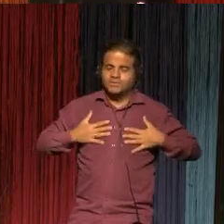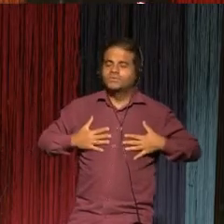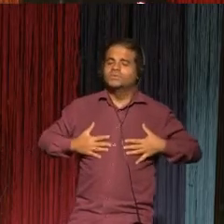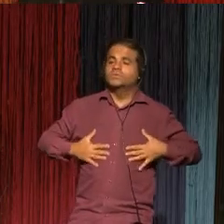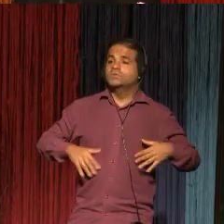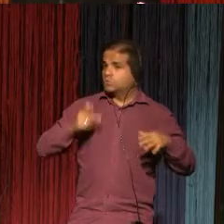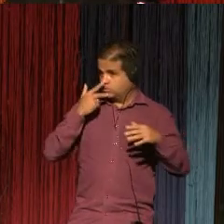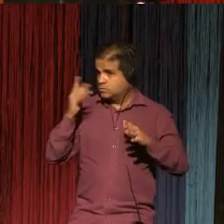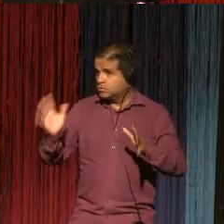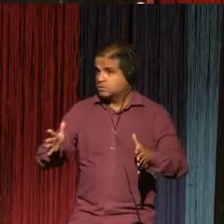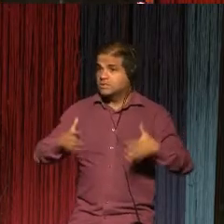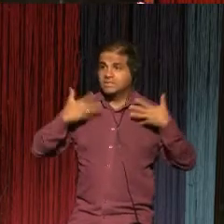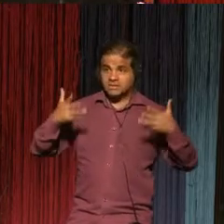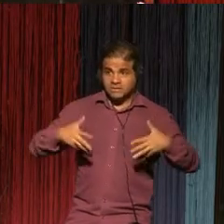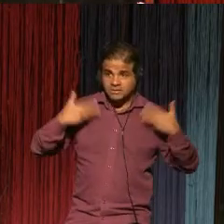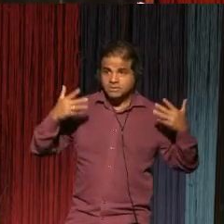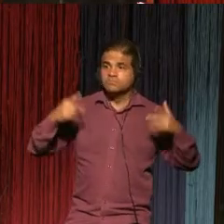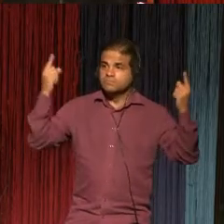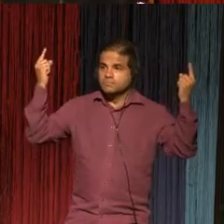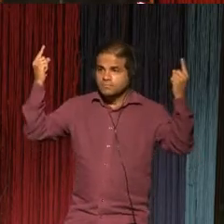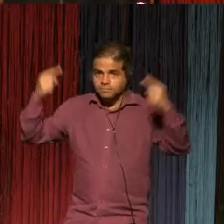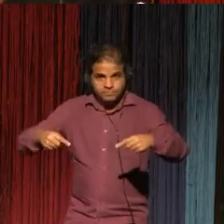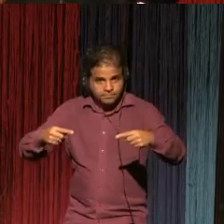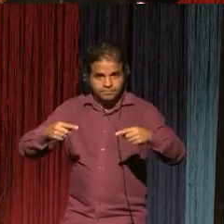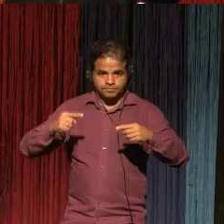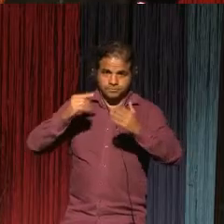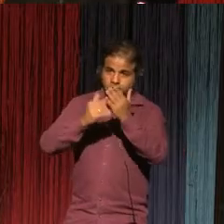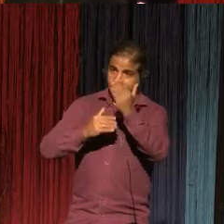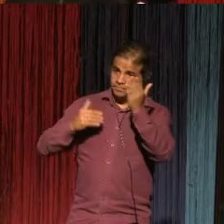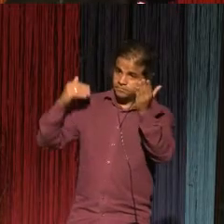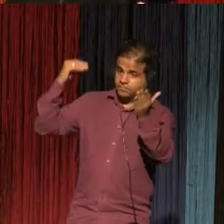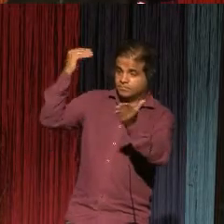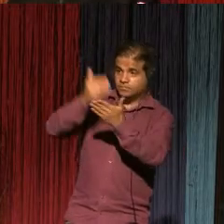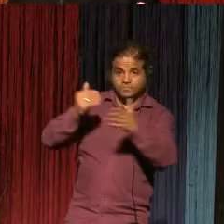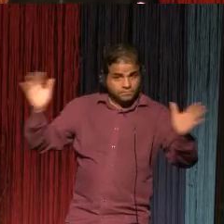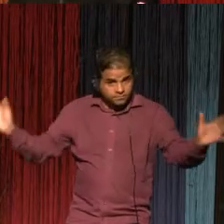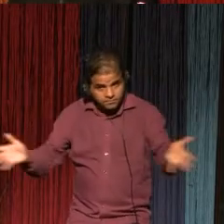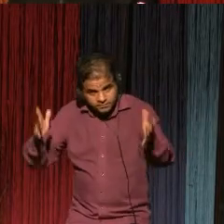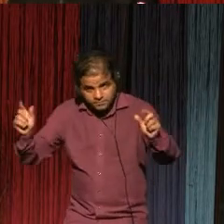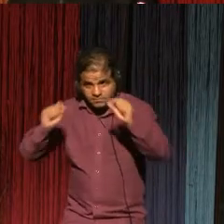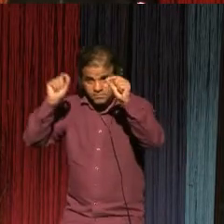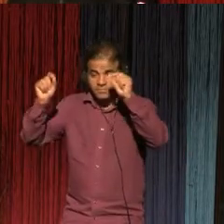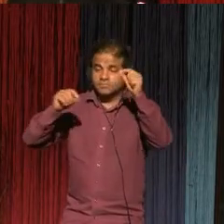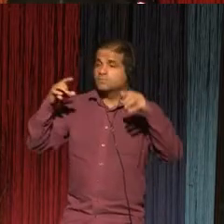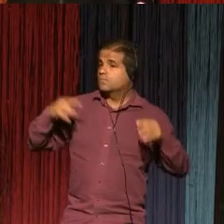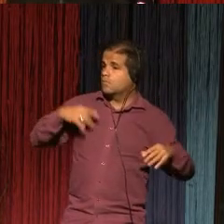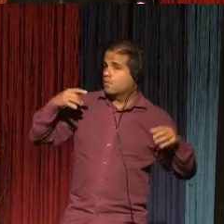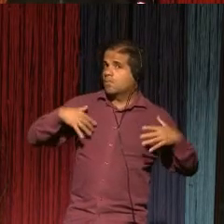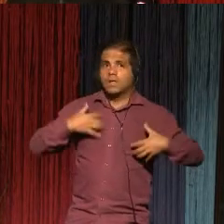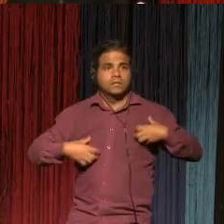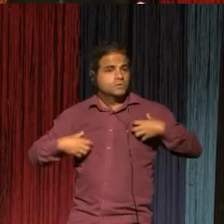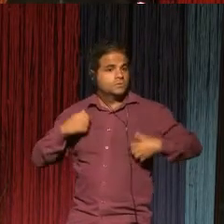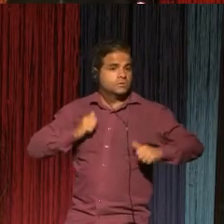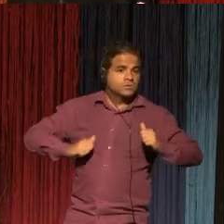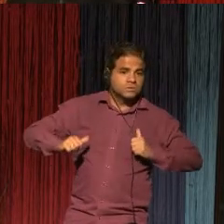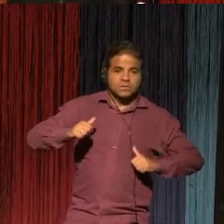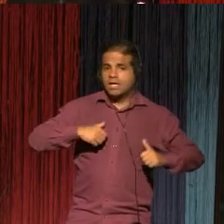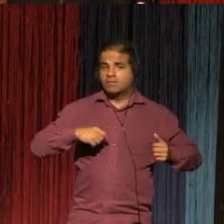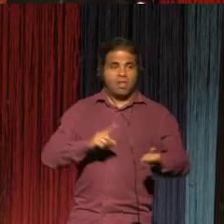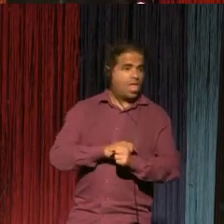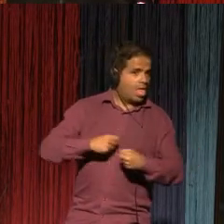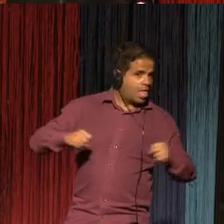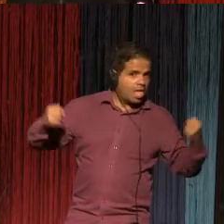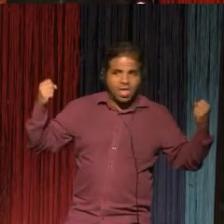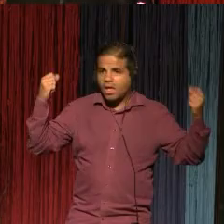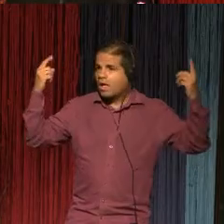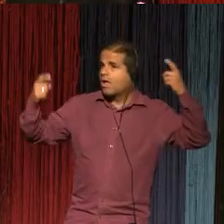Isso eu já falei, a alegria e o desafio de ir além motivam melhor do que o medo ou a ansiedade. Ficar estressado porque